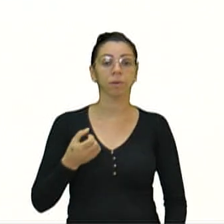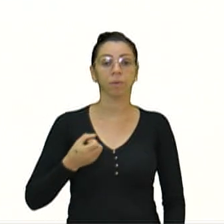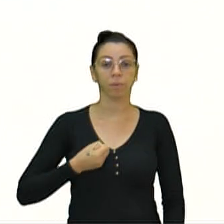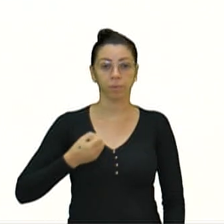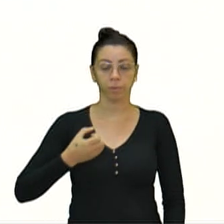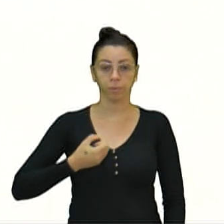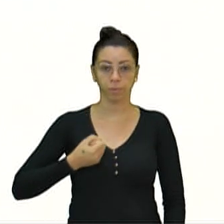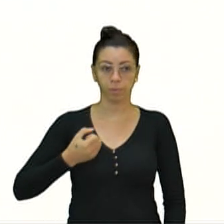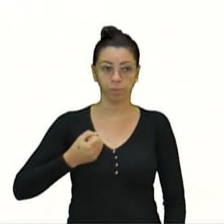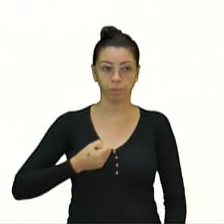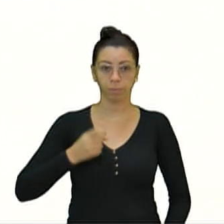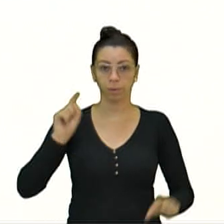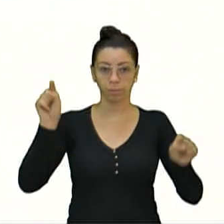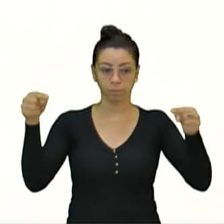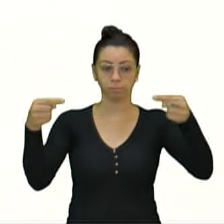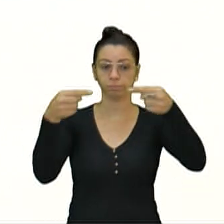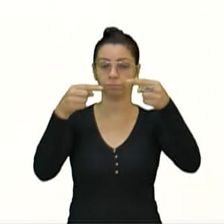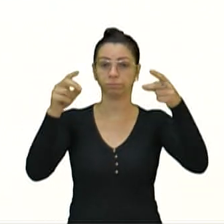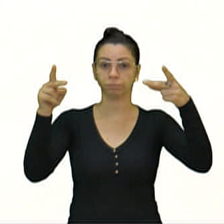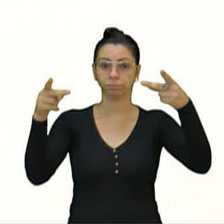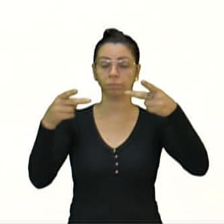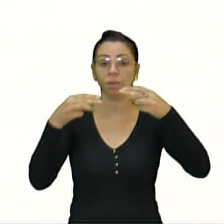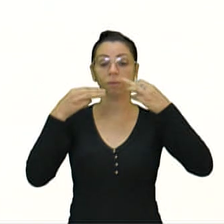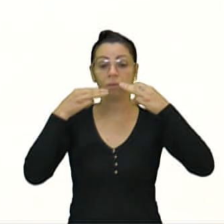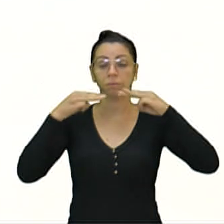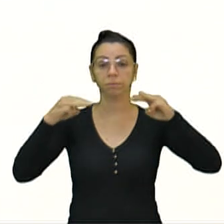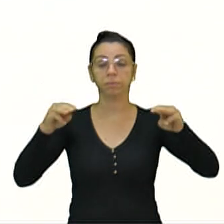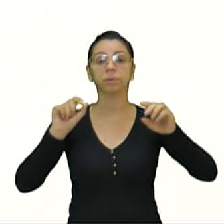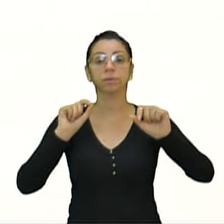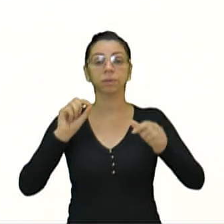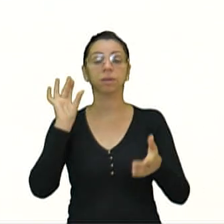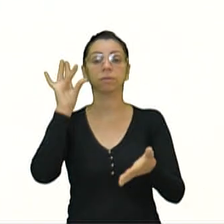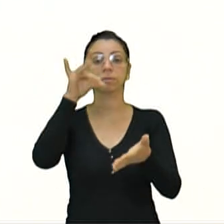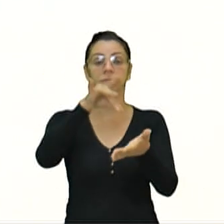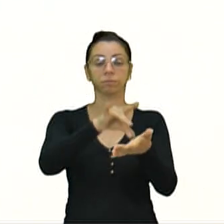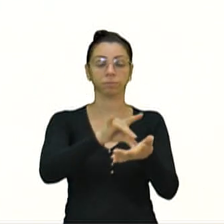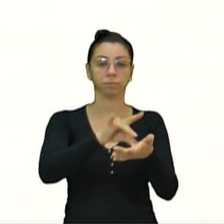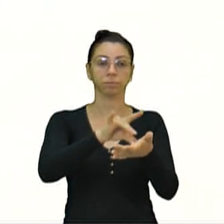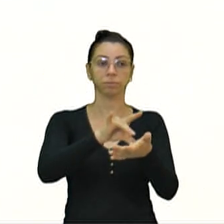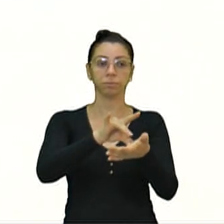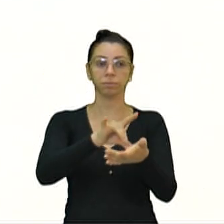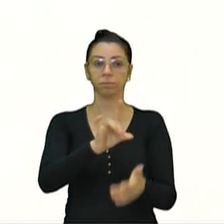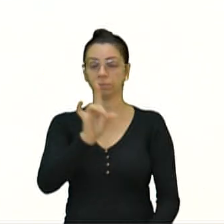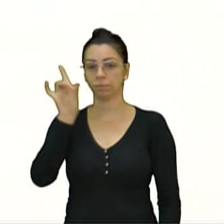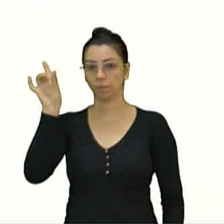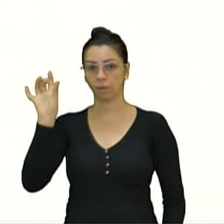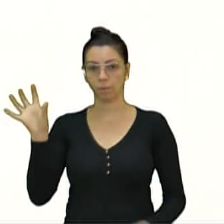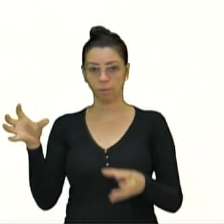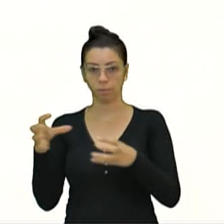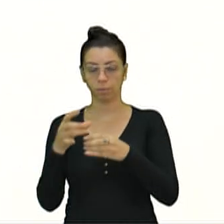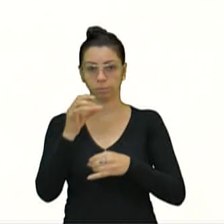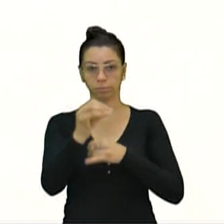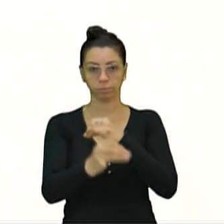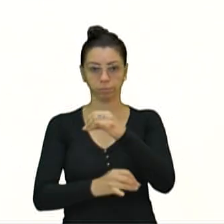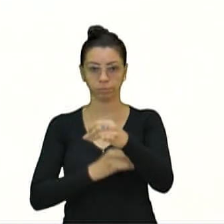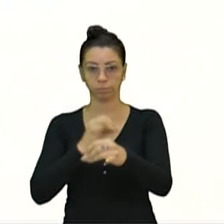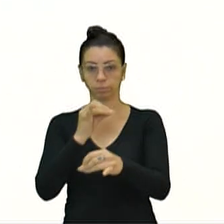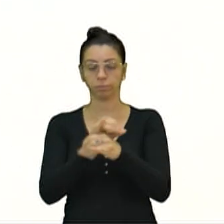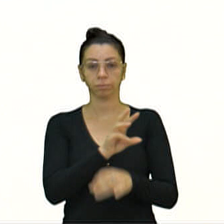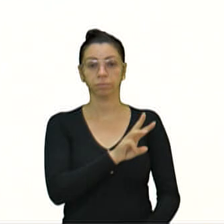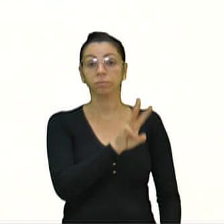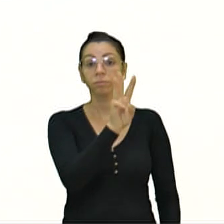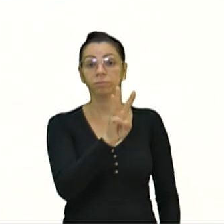as formas mais efetivas de anúncio de acordo com o DSM Group, o site do DSM Group. É um